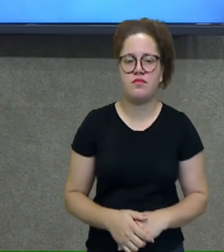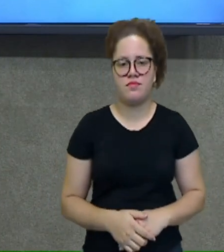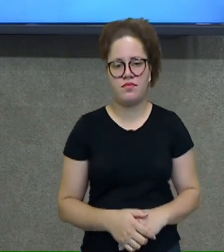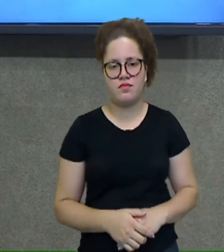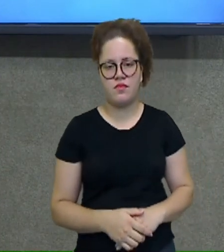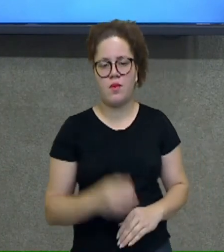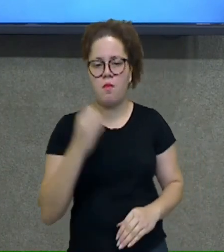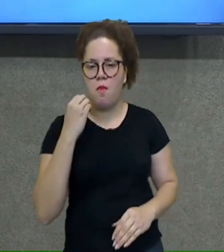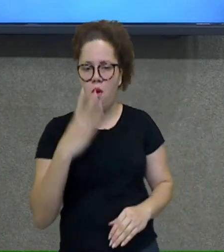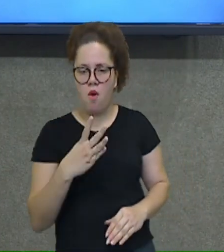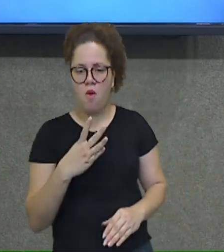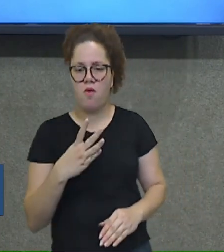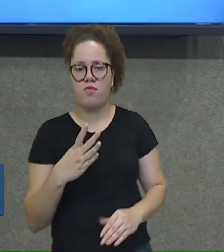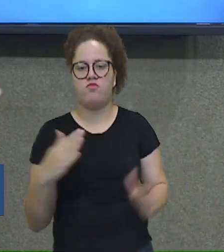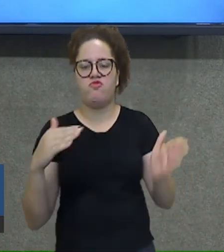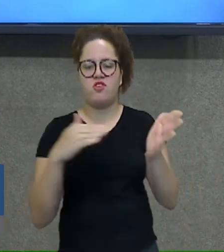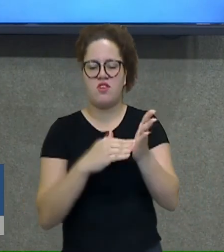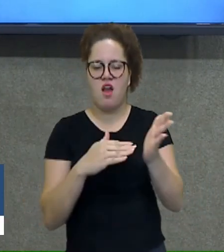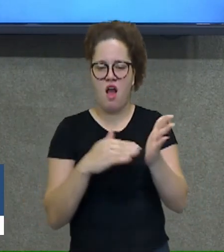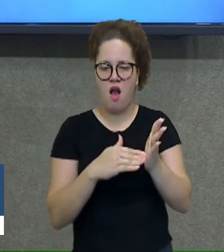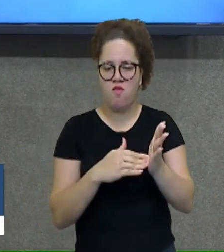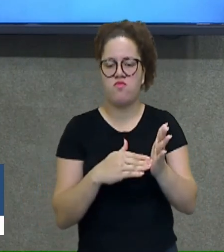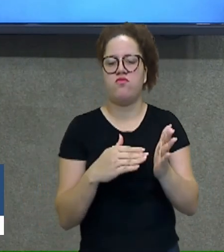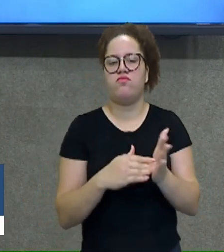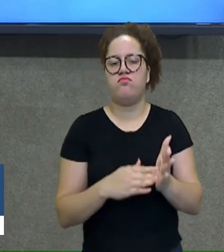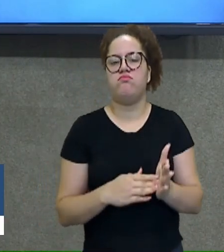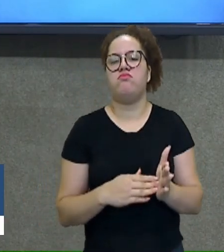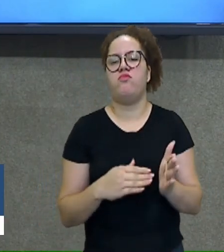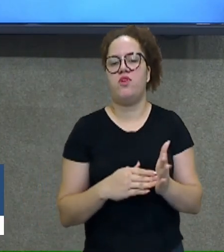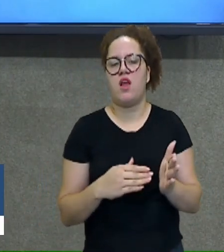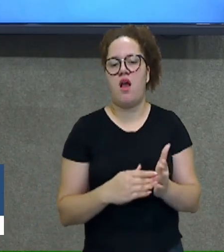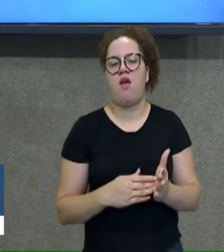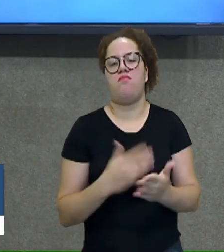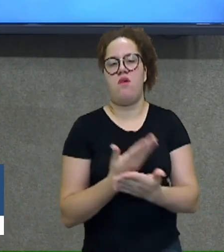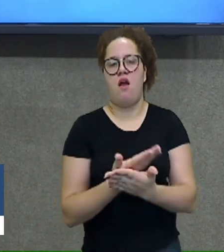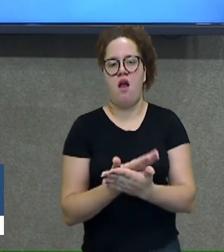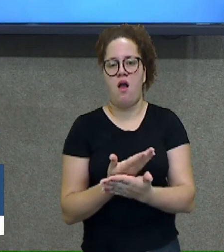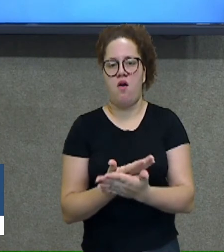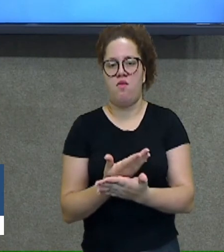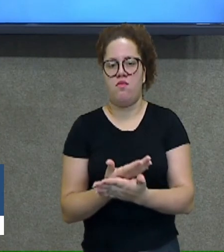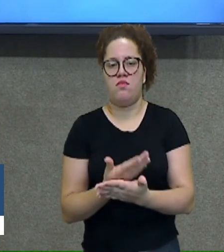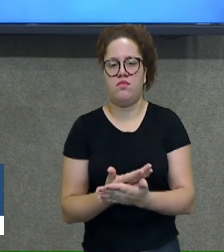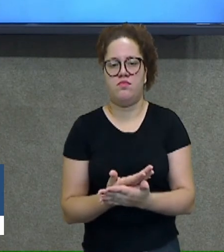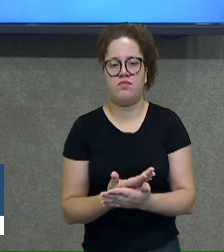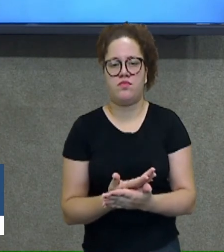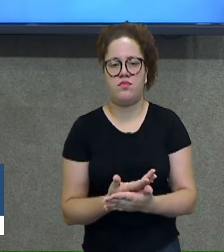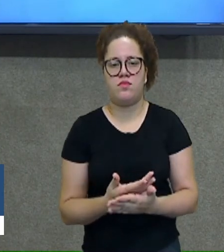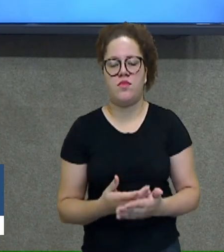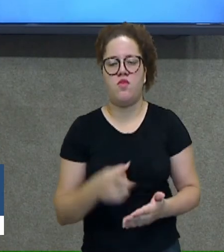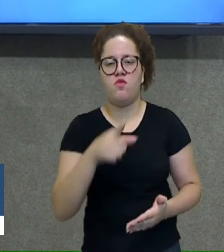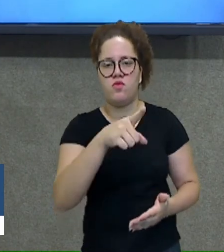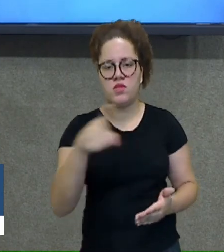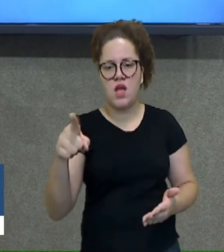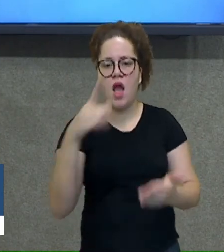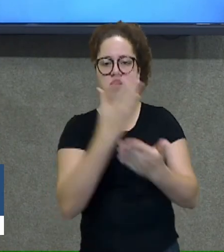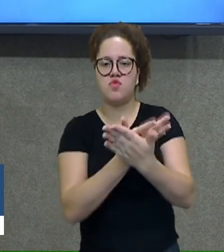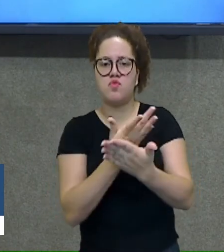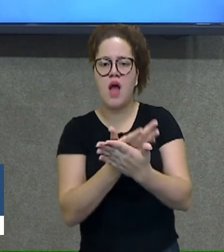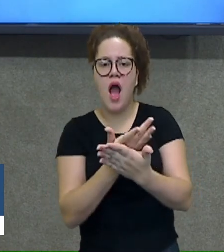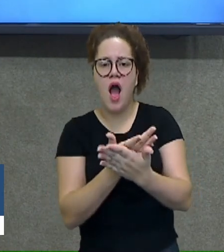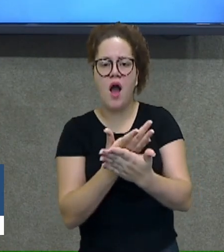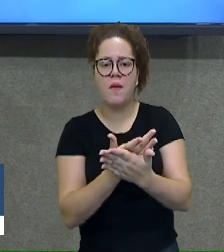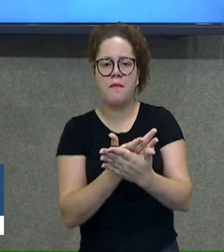Nós estamos chegando ao final, essa breve apresentação do artista Vic Muniz. Para completar os seus estudos,